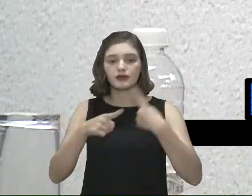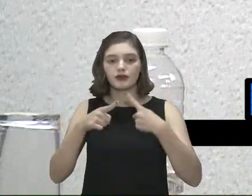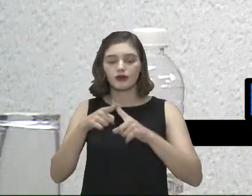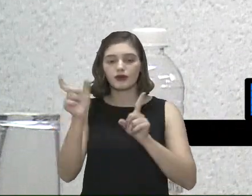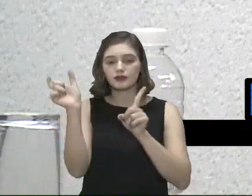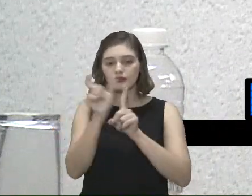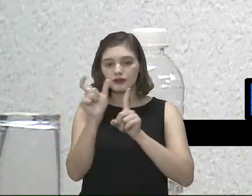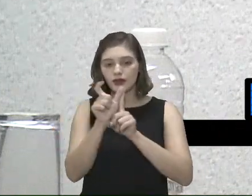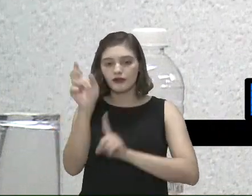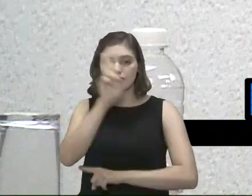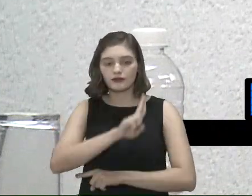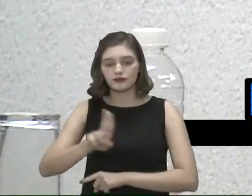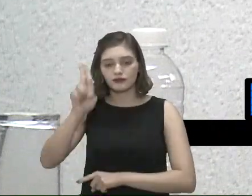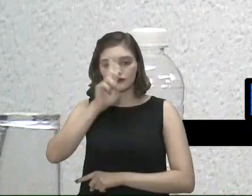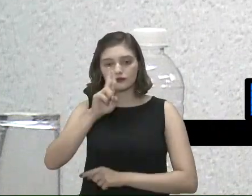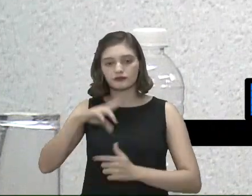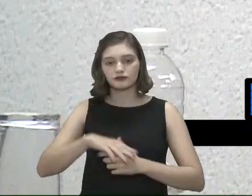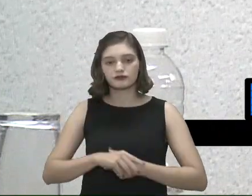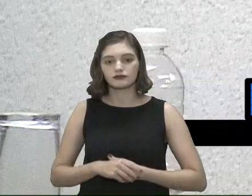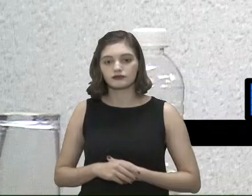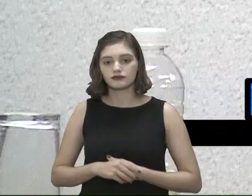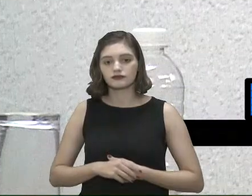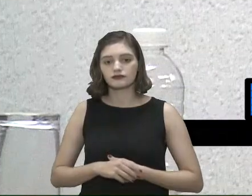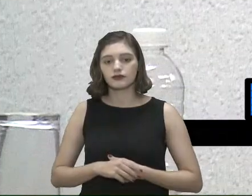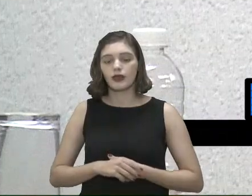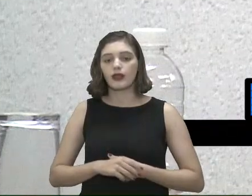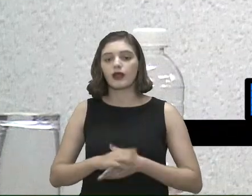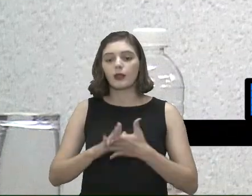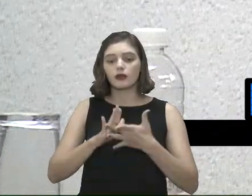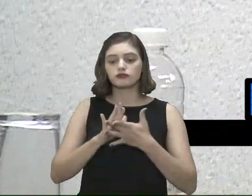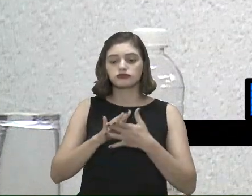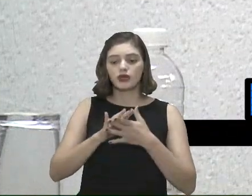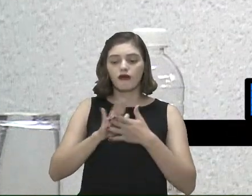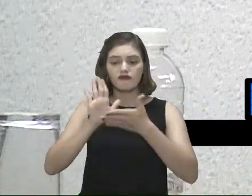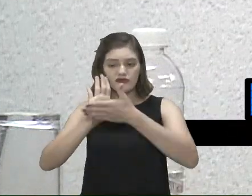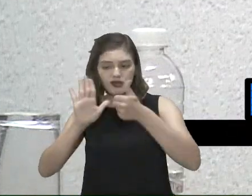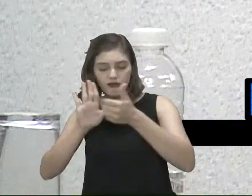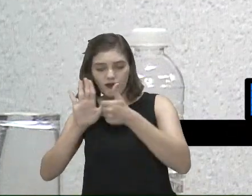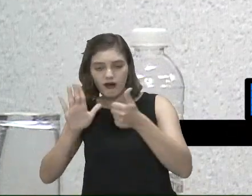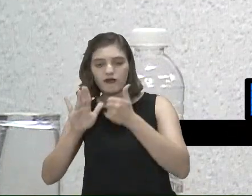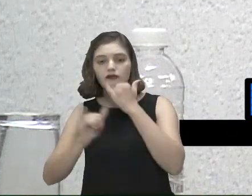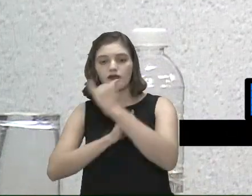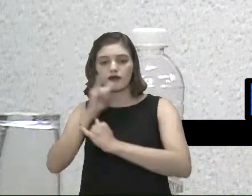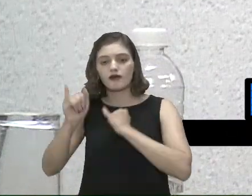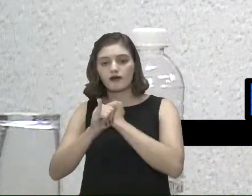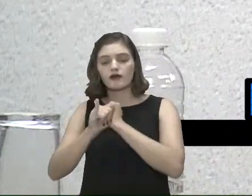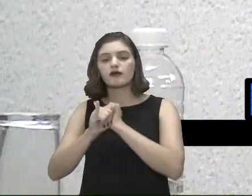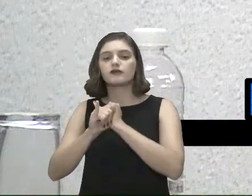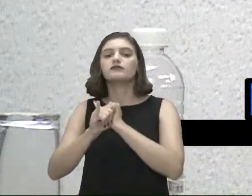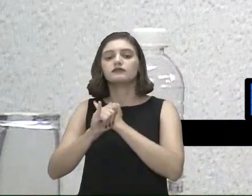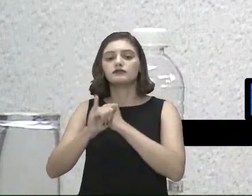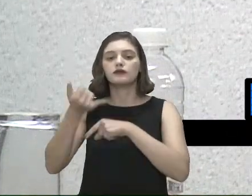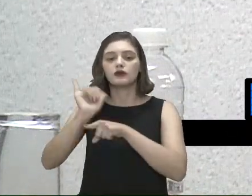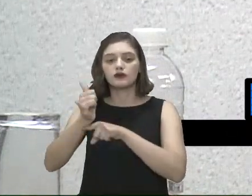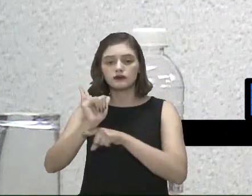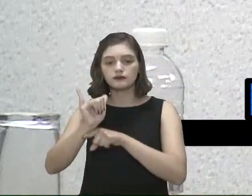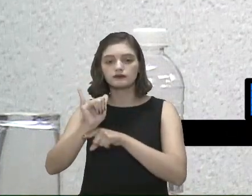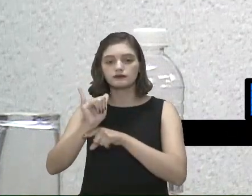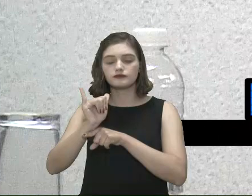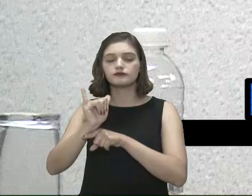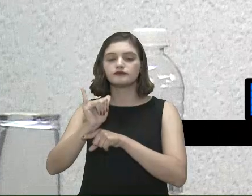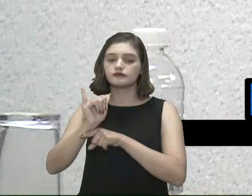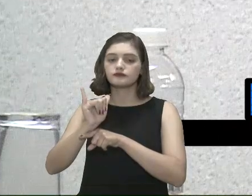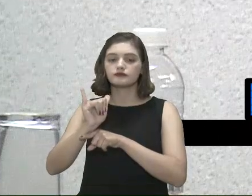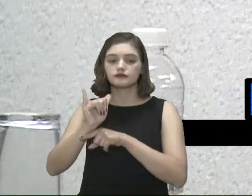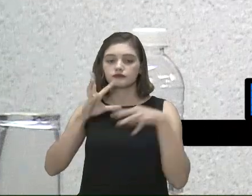gente utiliza. Então, para não cair, para ela não ficar invisível no YouTube e ficar lá